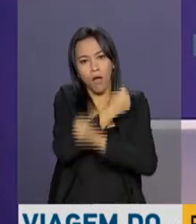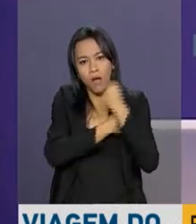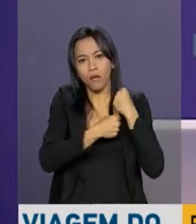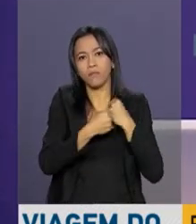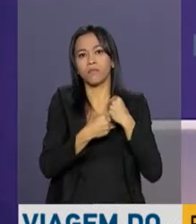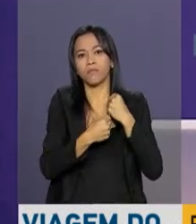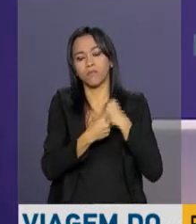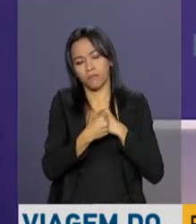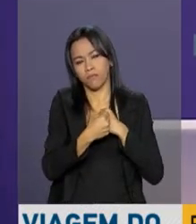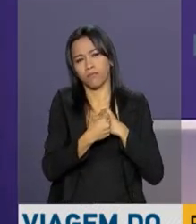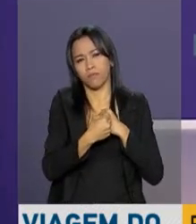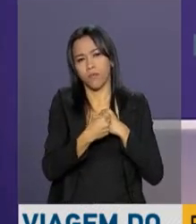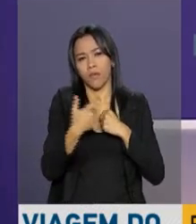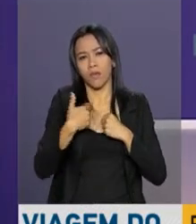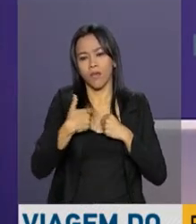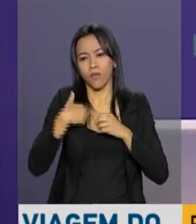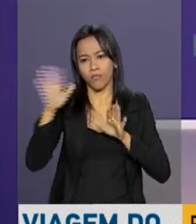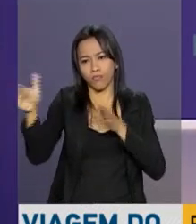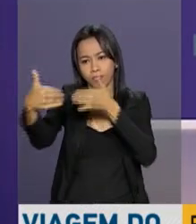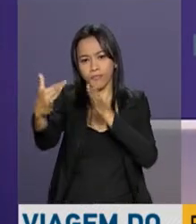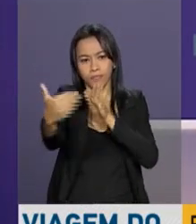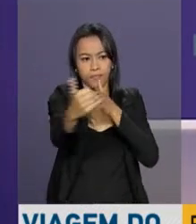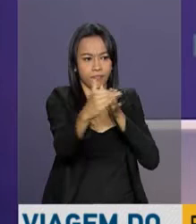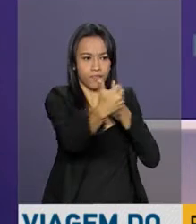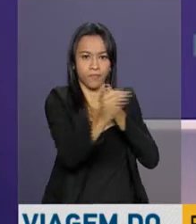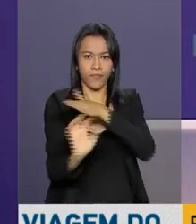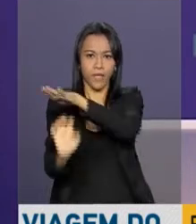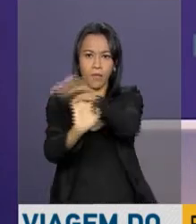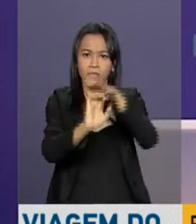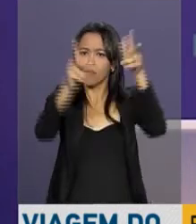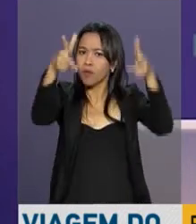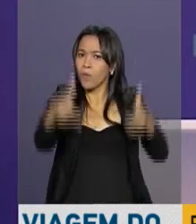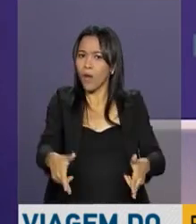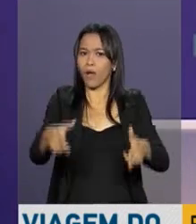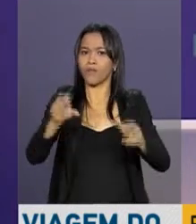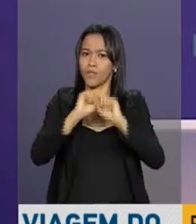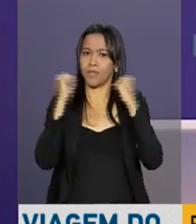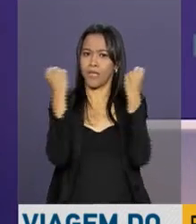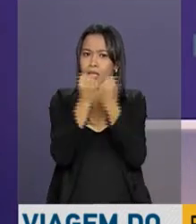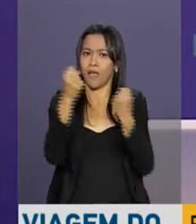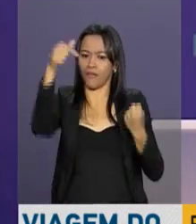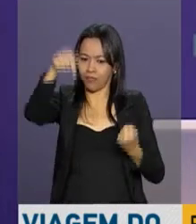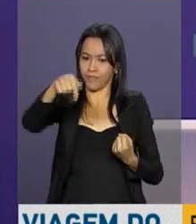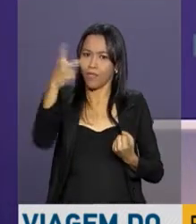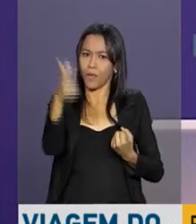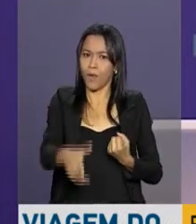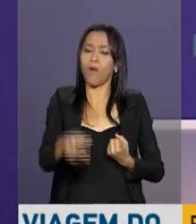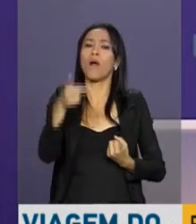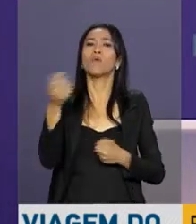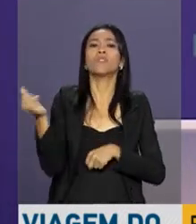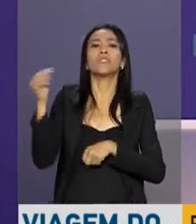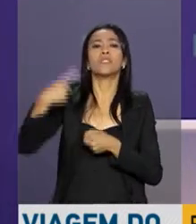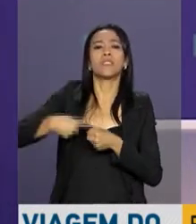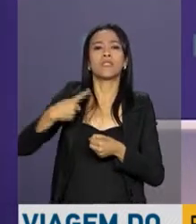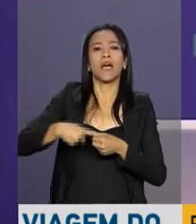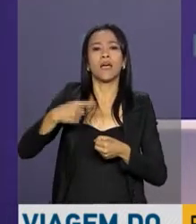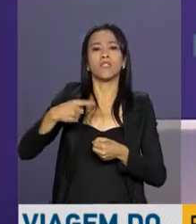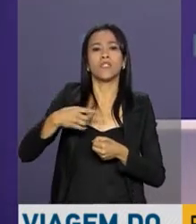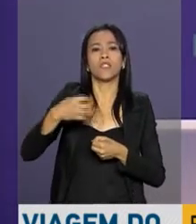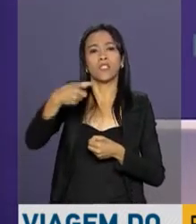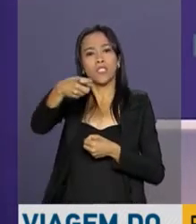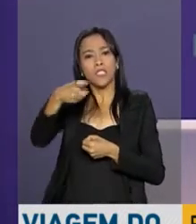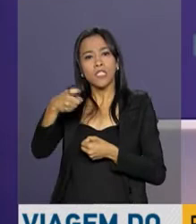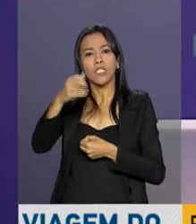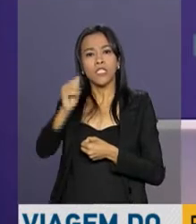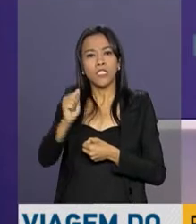dirigia a empresários em seminário como este, na cidade de Xangai. Falava da